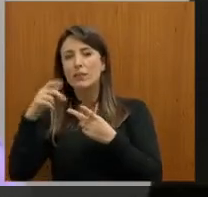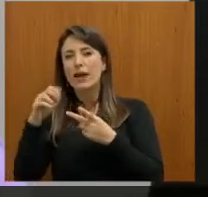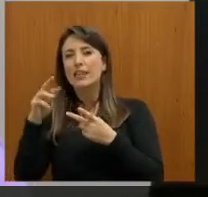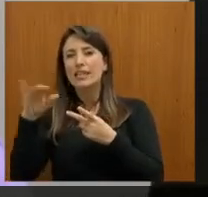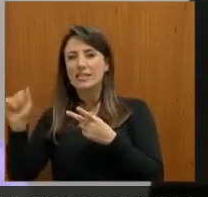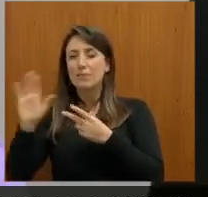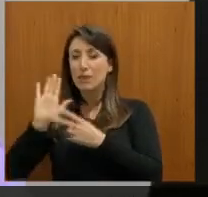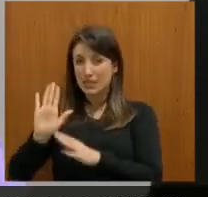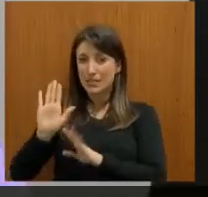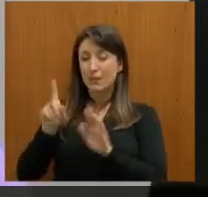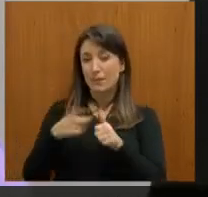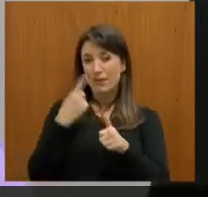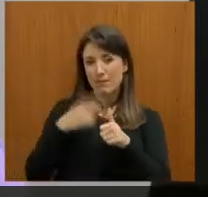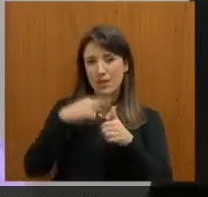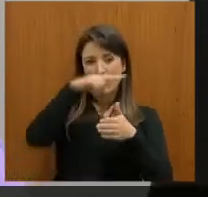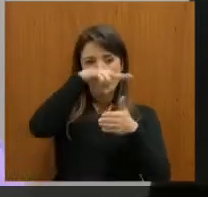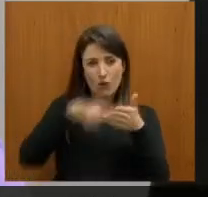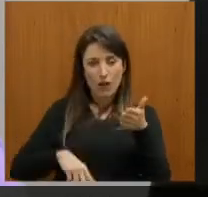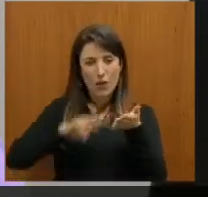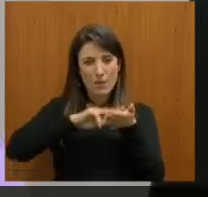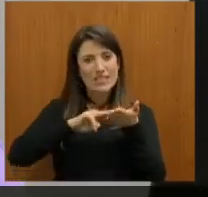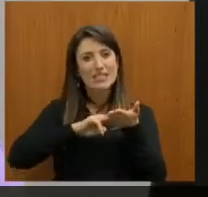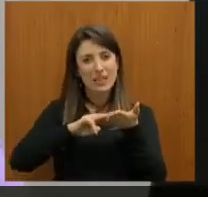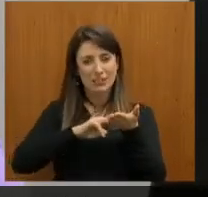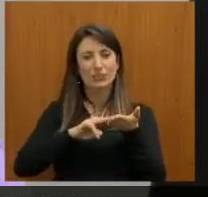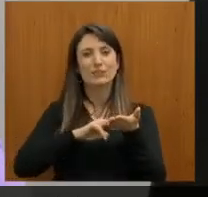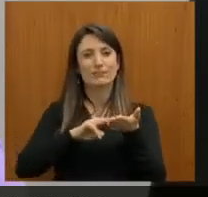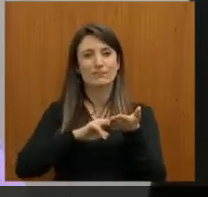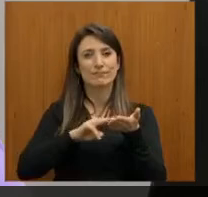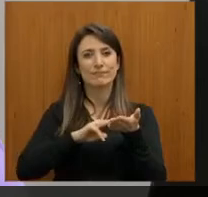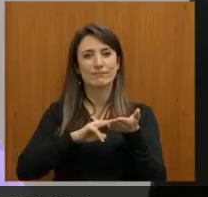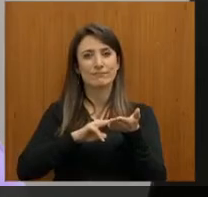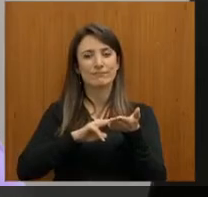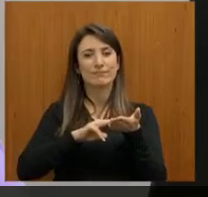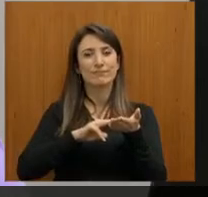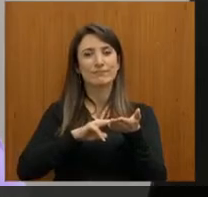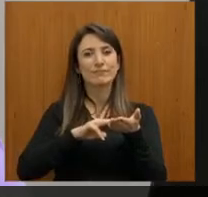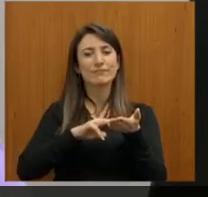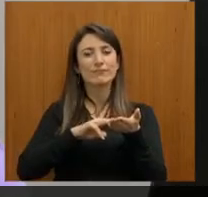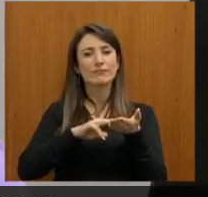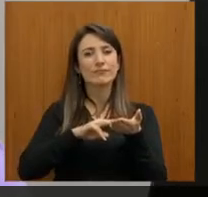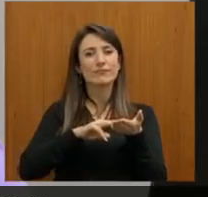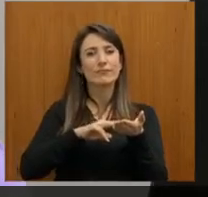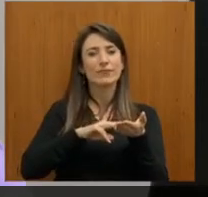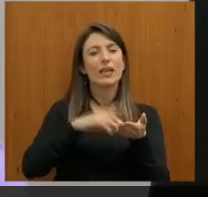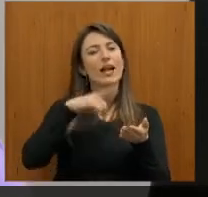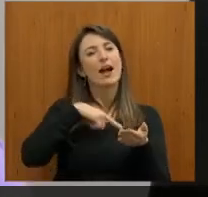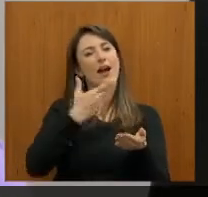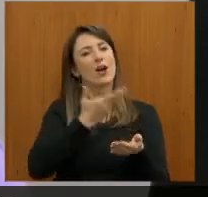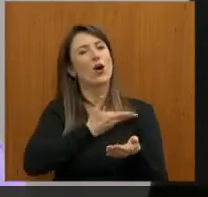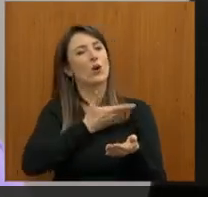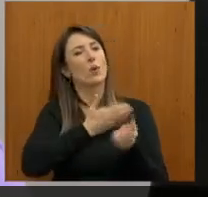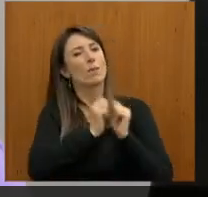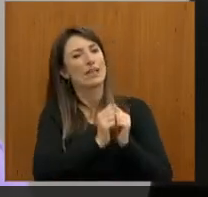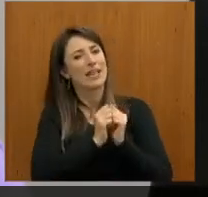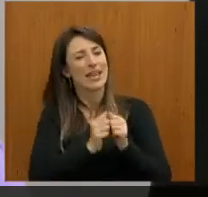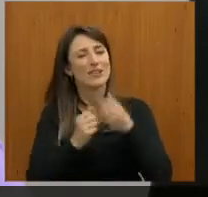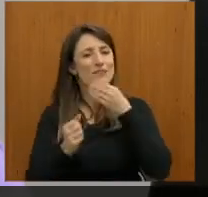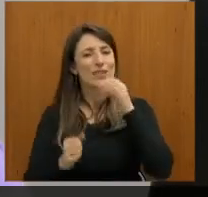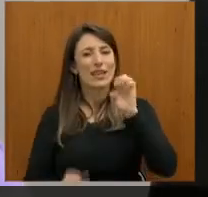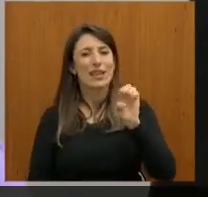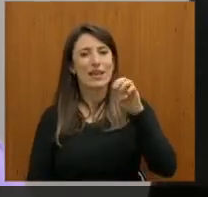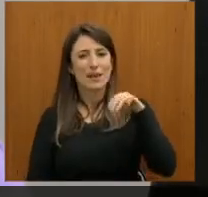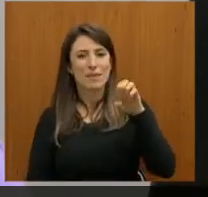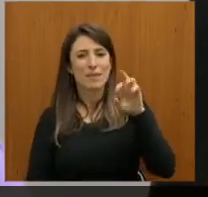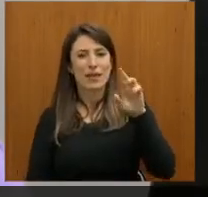ler uma mensagem uma mensagem aqui de um companheiro para que conosco O Emerson está